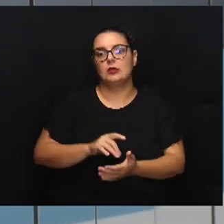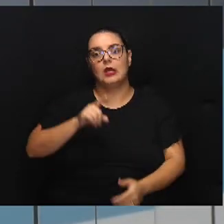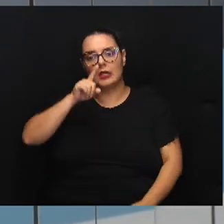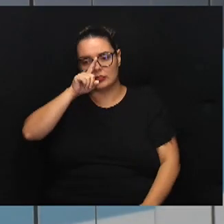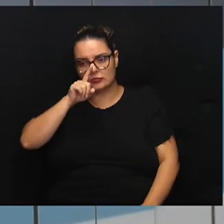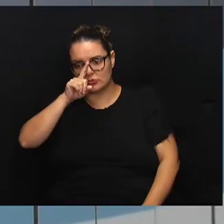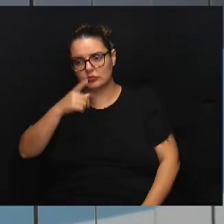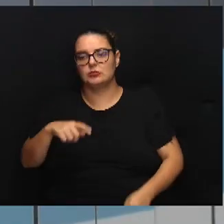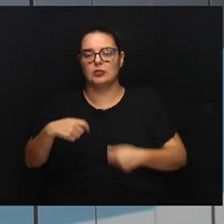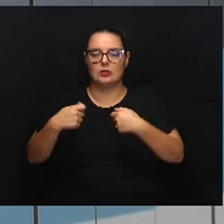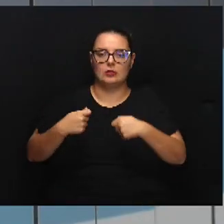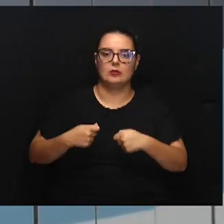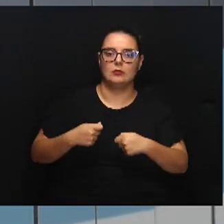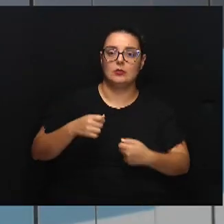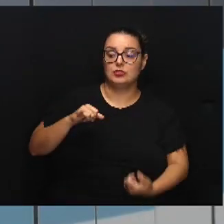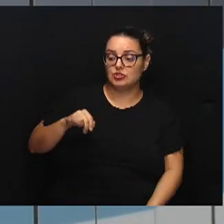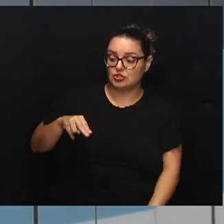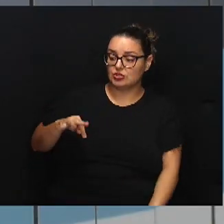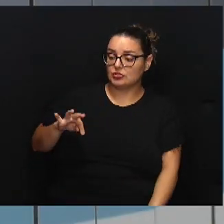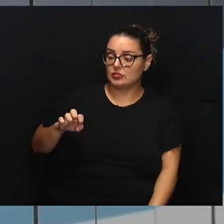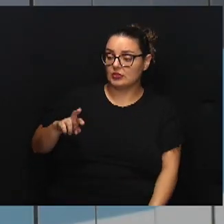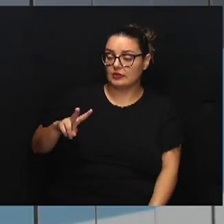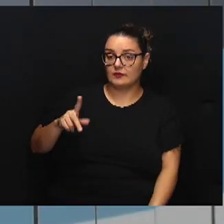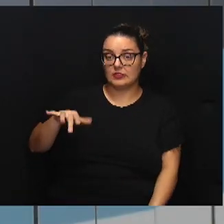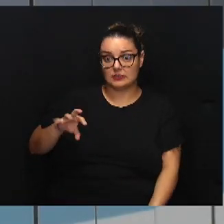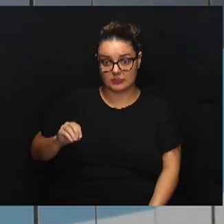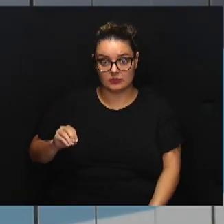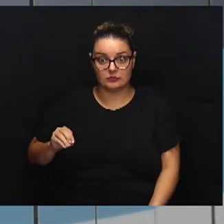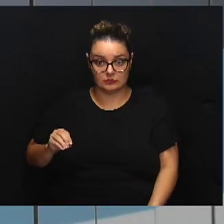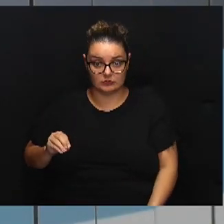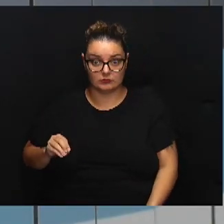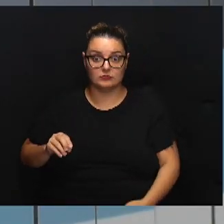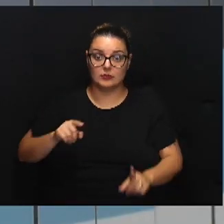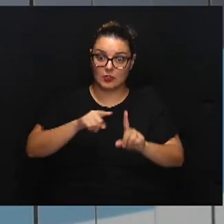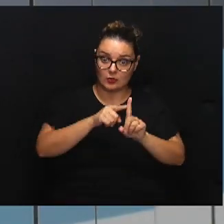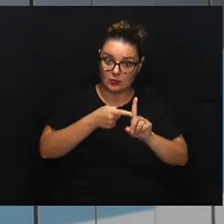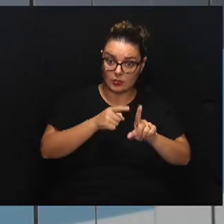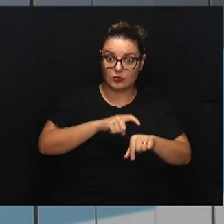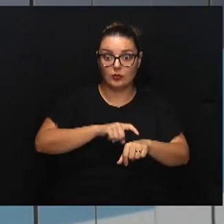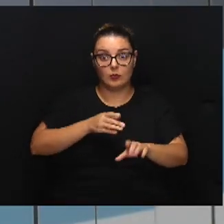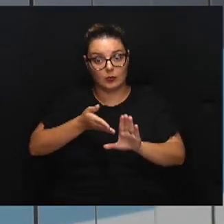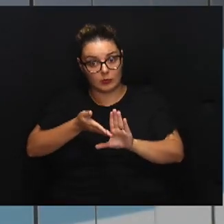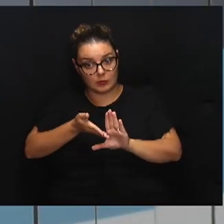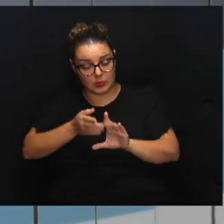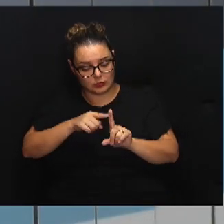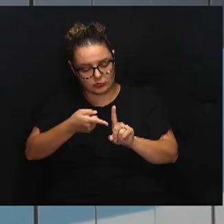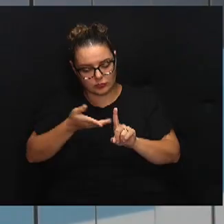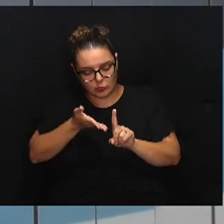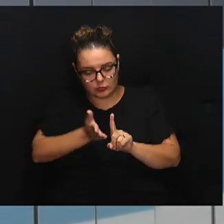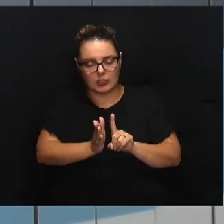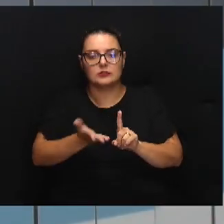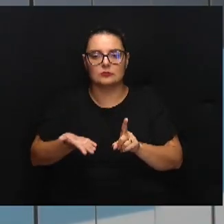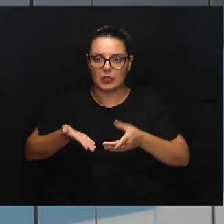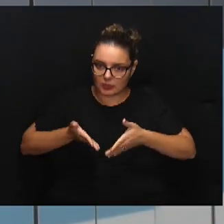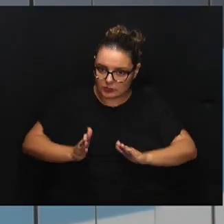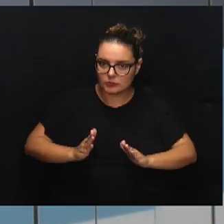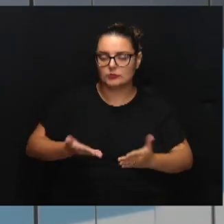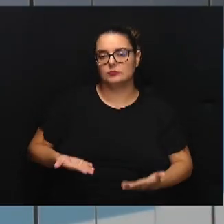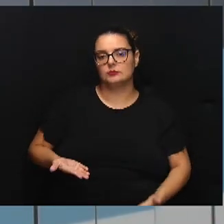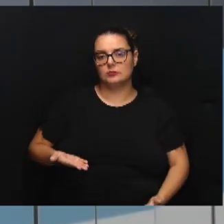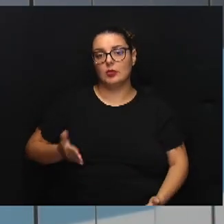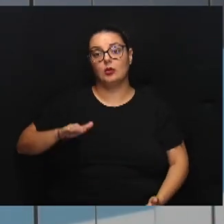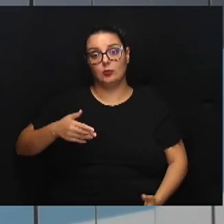e a necessidade de intervenção nas gestantes no momento do parto. Então, quando você tem essa dificuldade